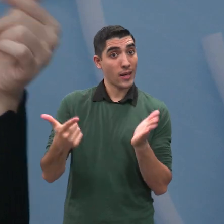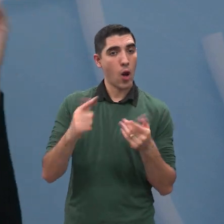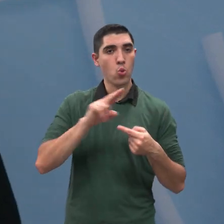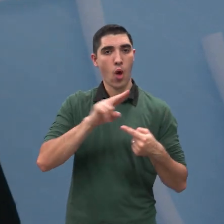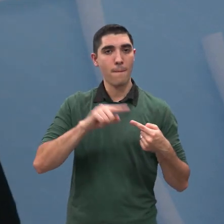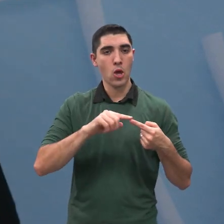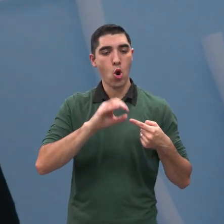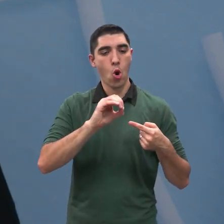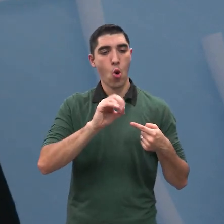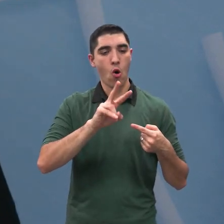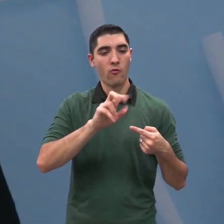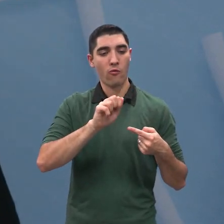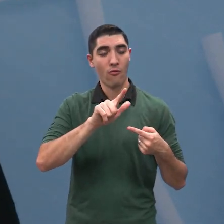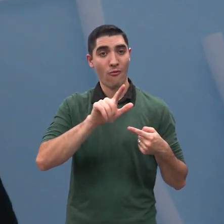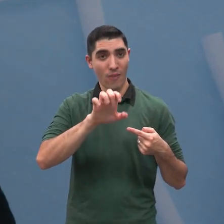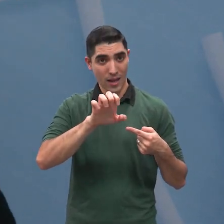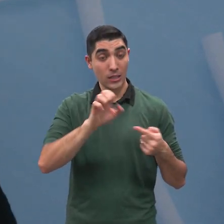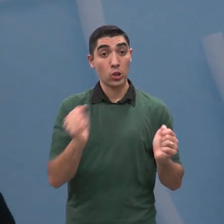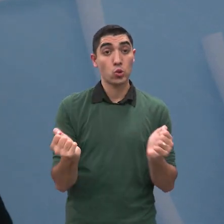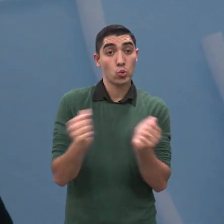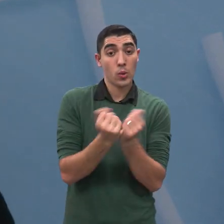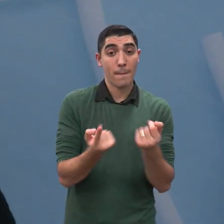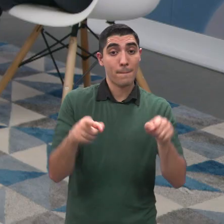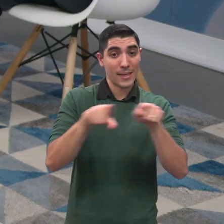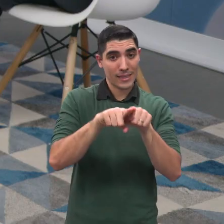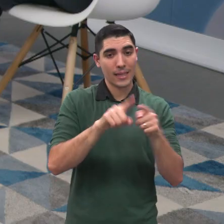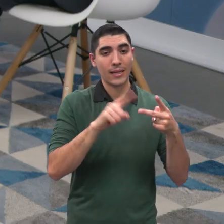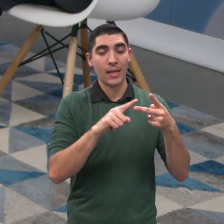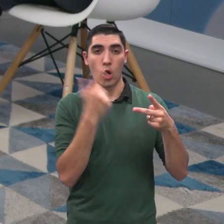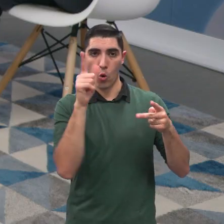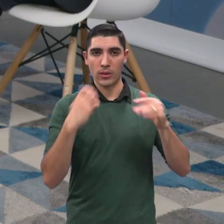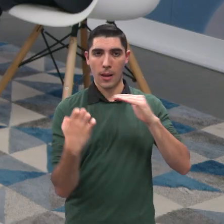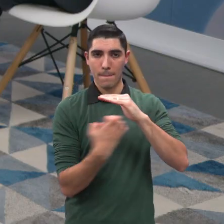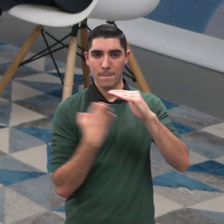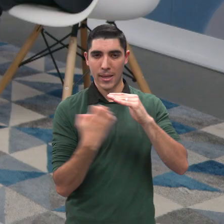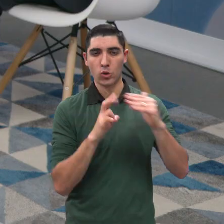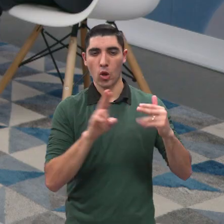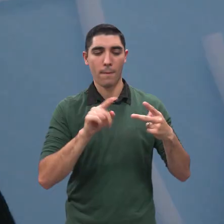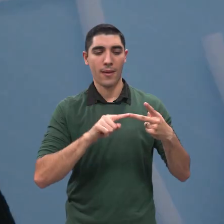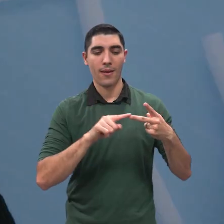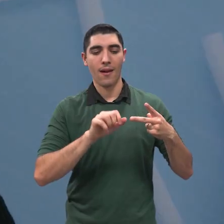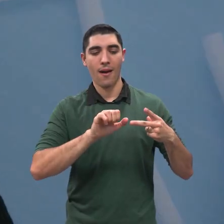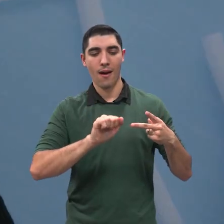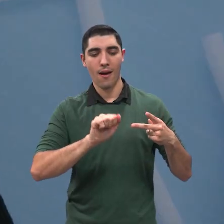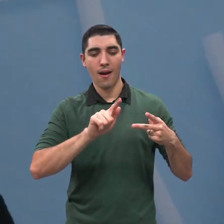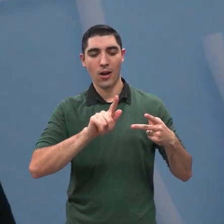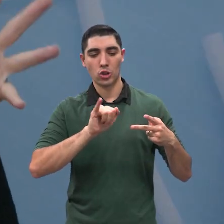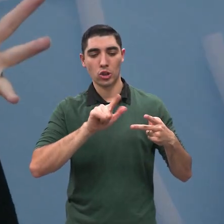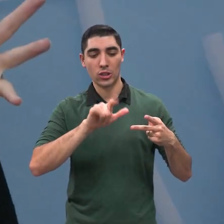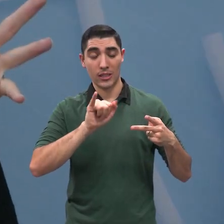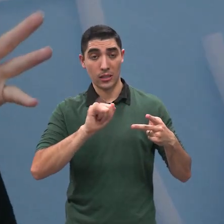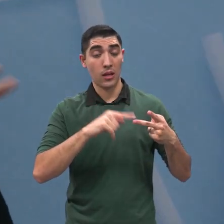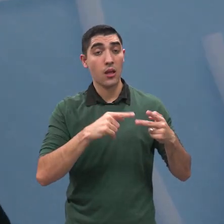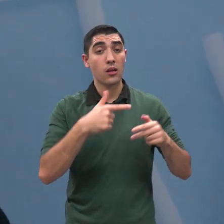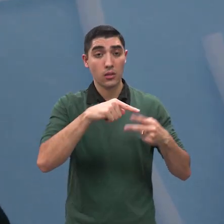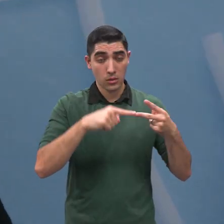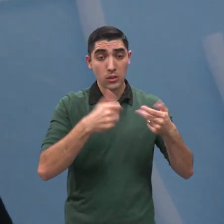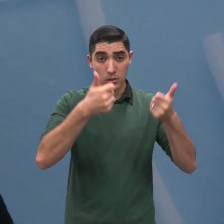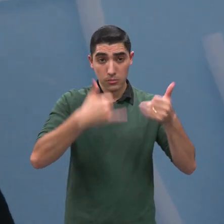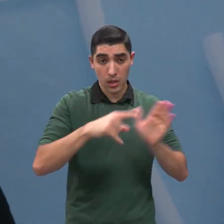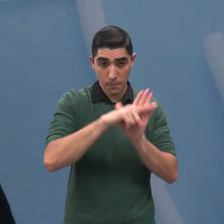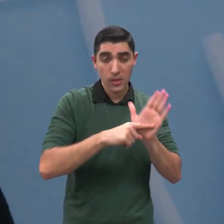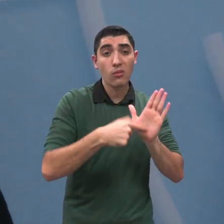Vale em parceria com a Agile Pesquisas, que apontou que 54% dos joseenses não